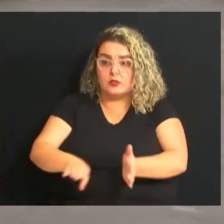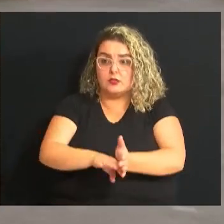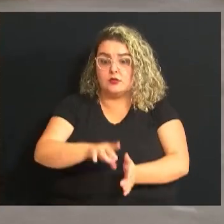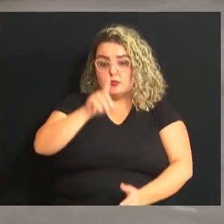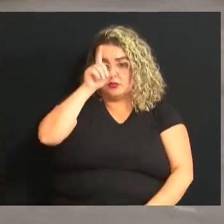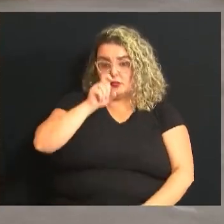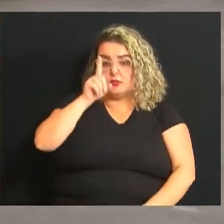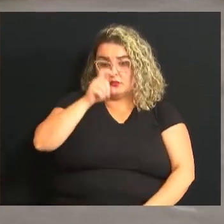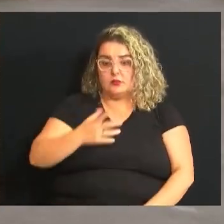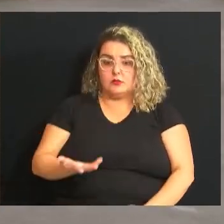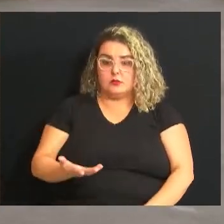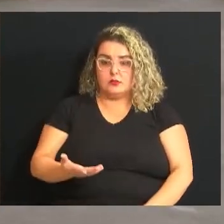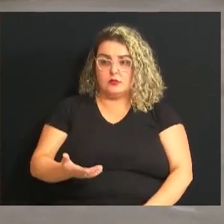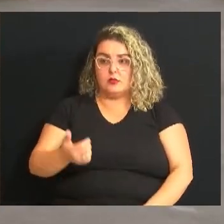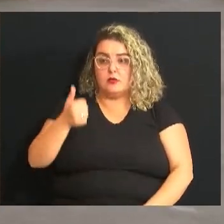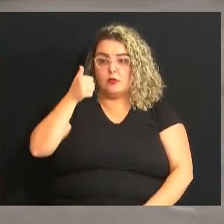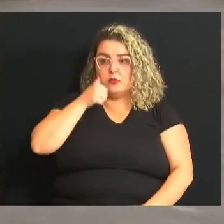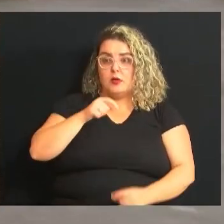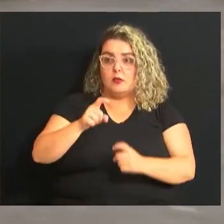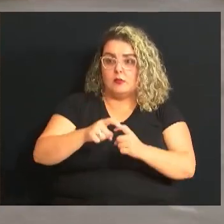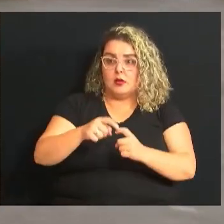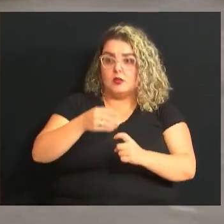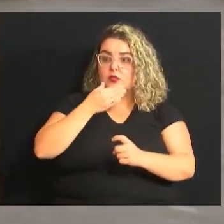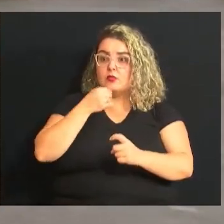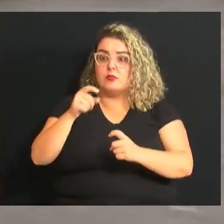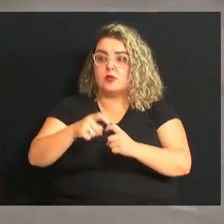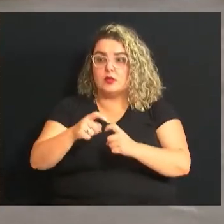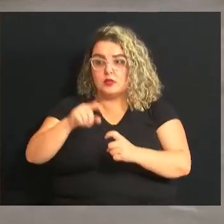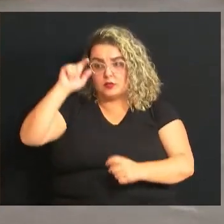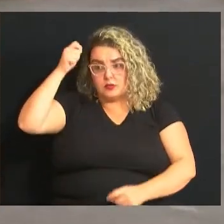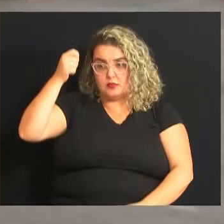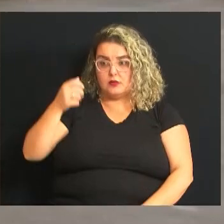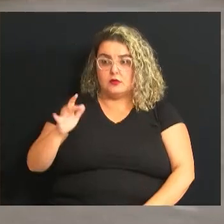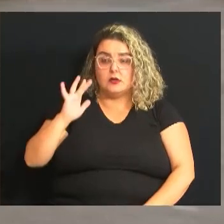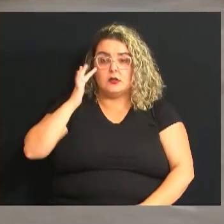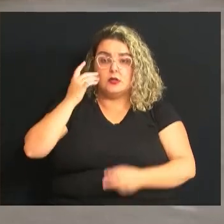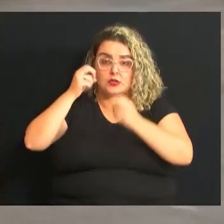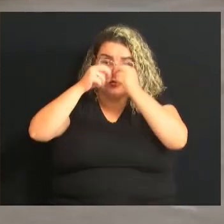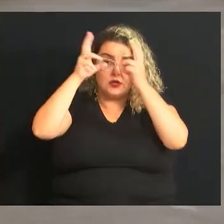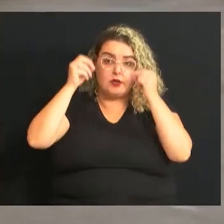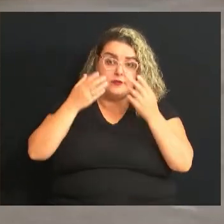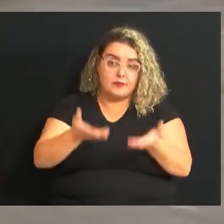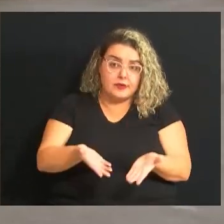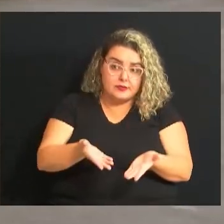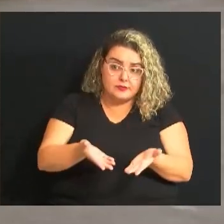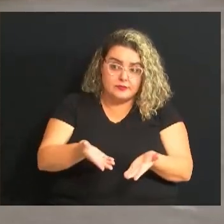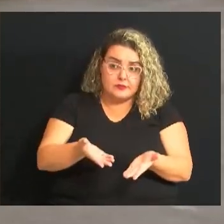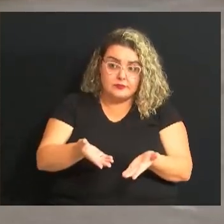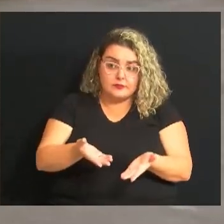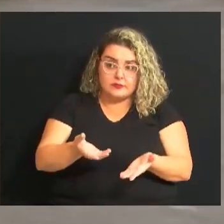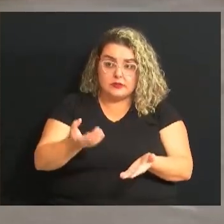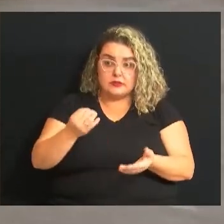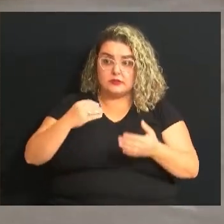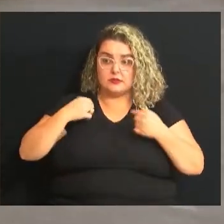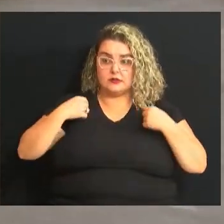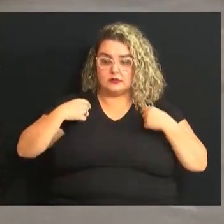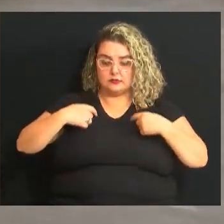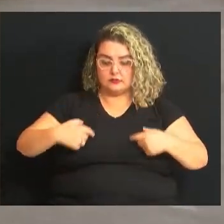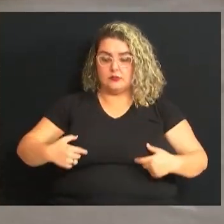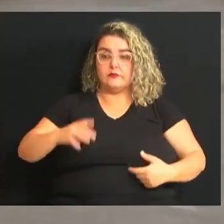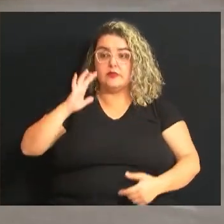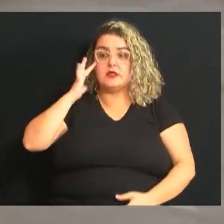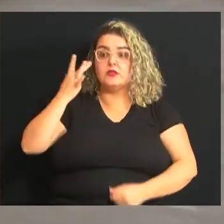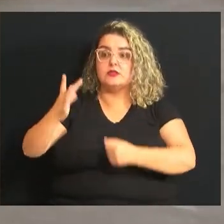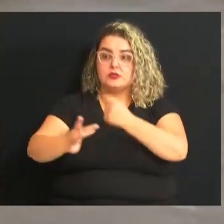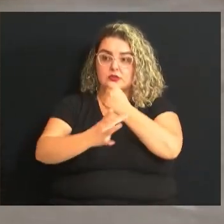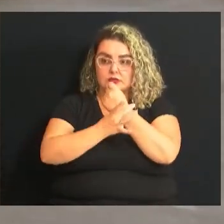chega no hospital e se depara com um médico ou uma médica negra, no melhor cenário ele acha que é enfermeiro. Se tiver sem avental, ele vai